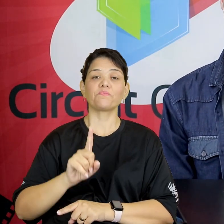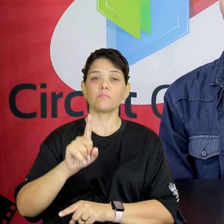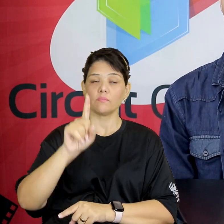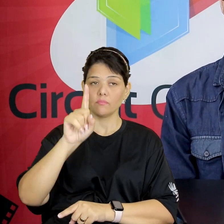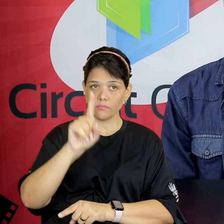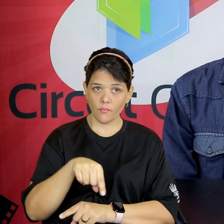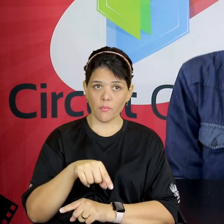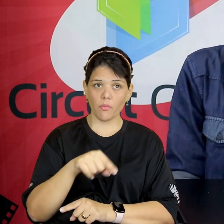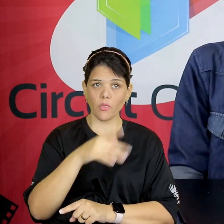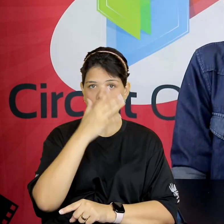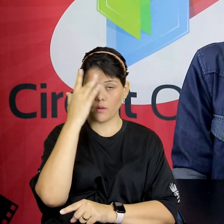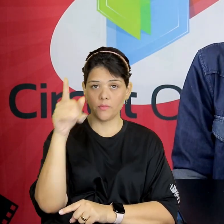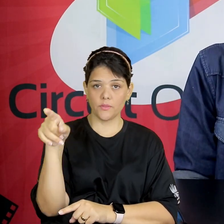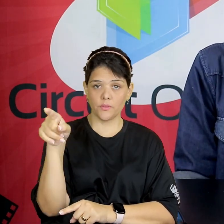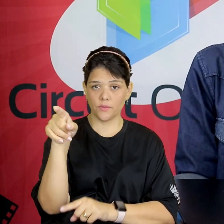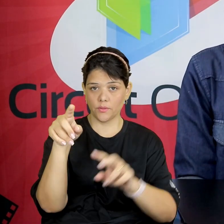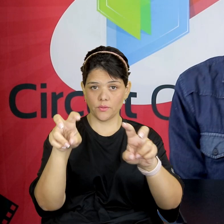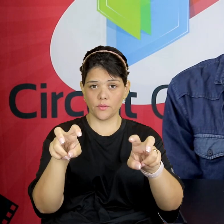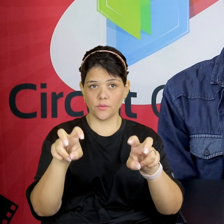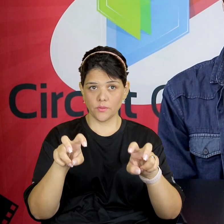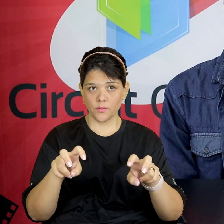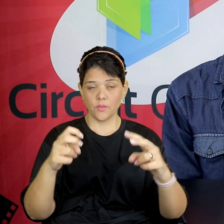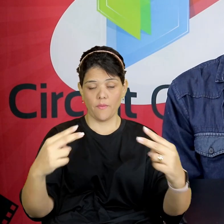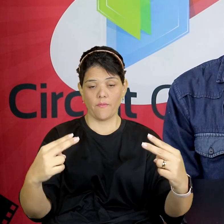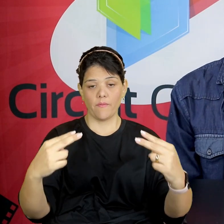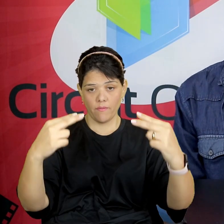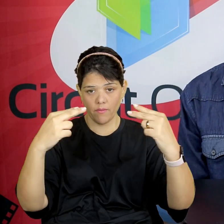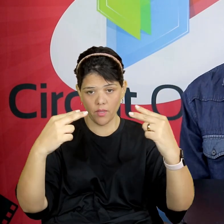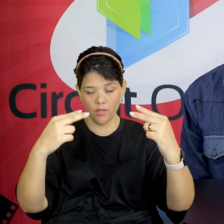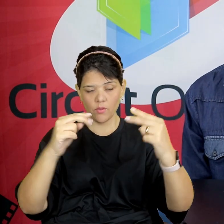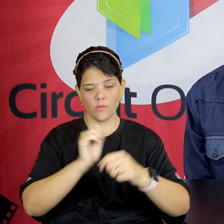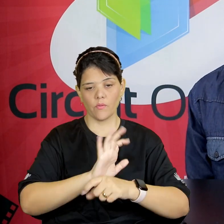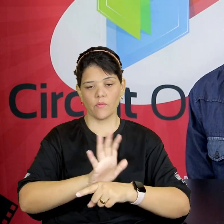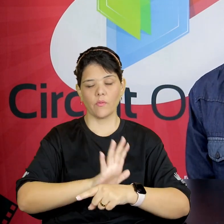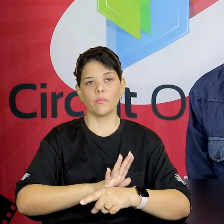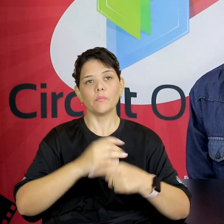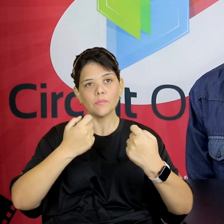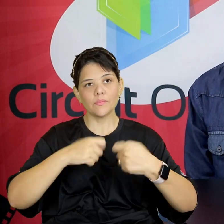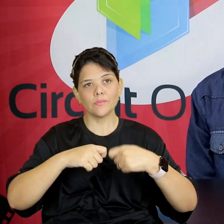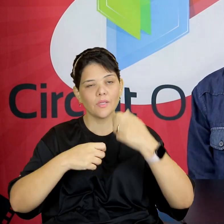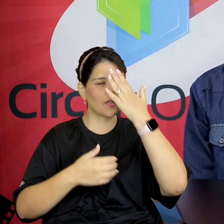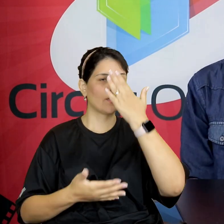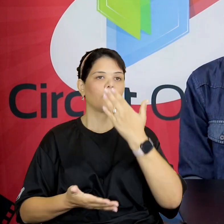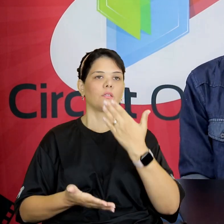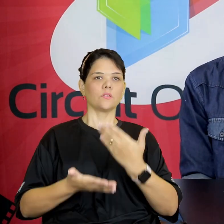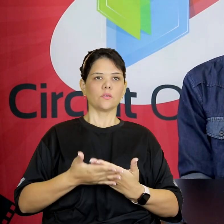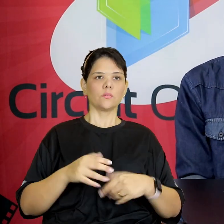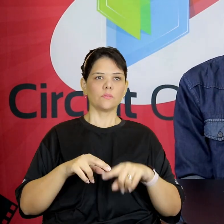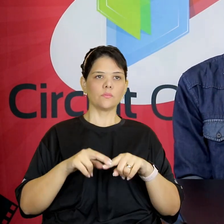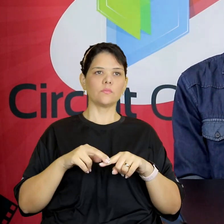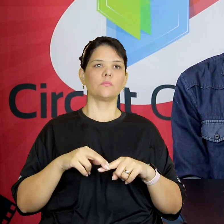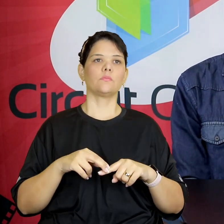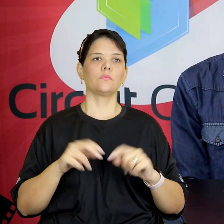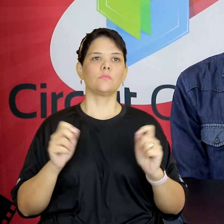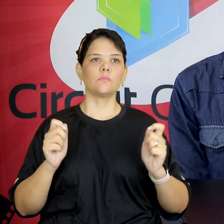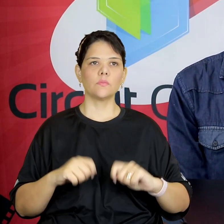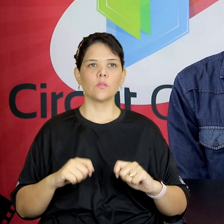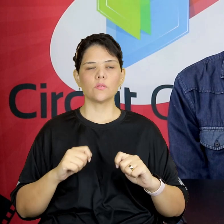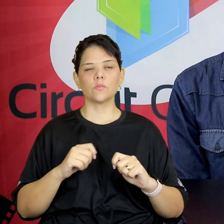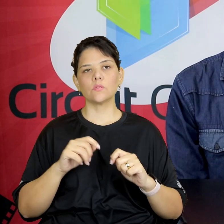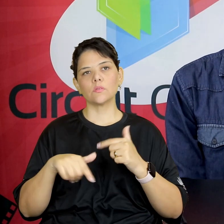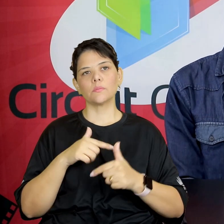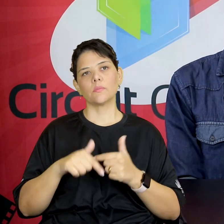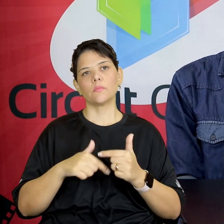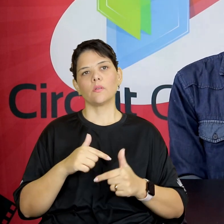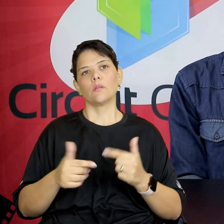a pessoa que está assistindo acreditar nesse ponto de vista. E é por isso que a gente pode trabalhar também com muitos falsos documentários que são